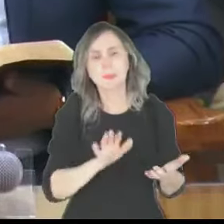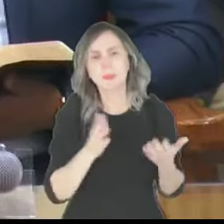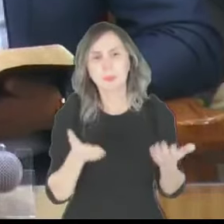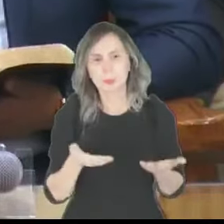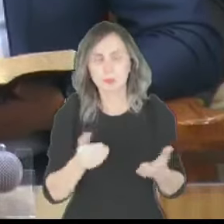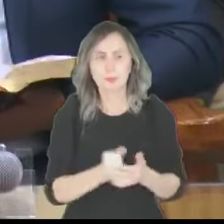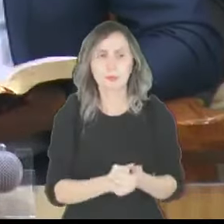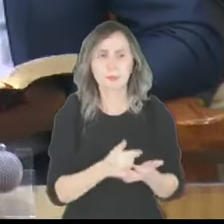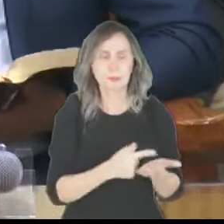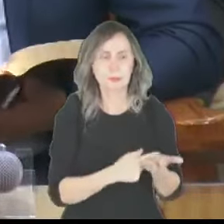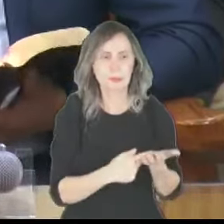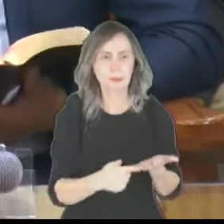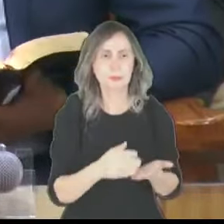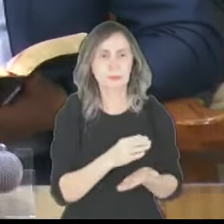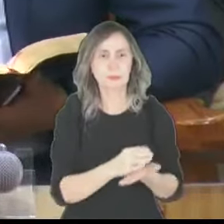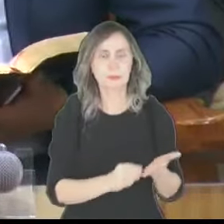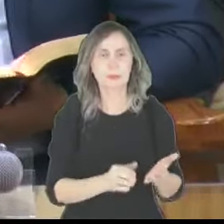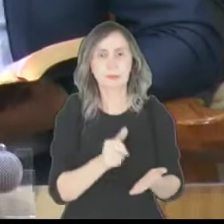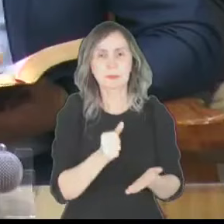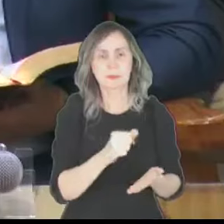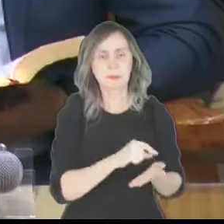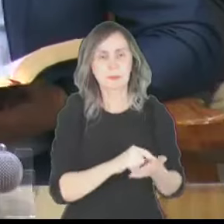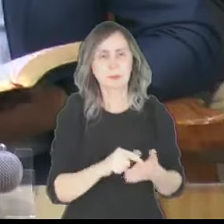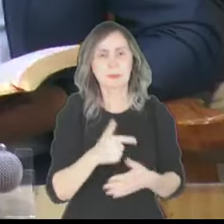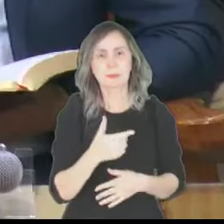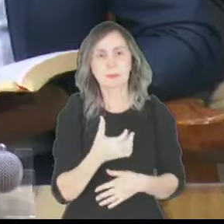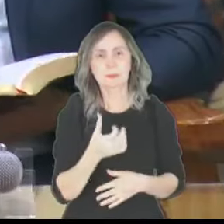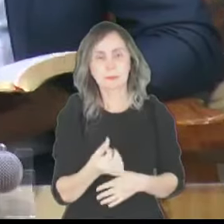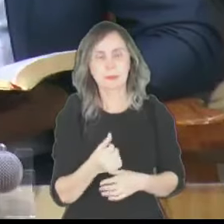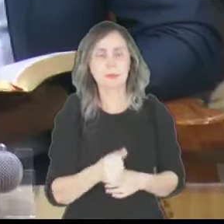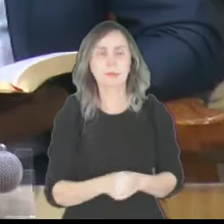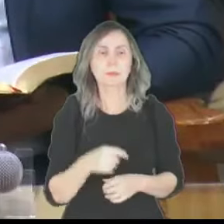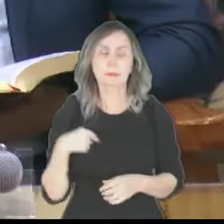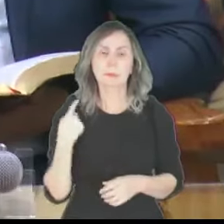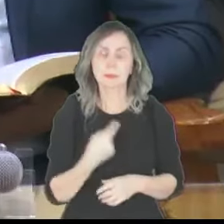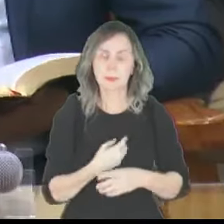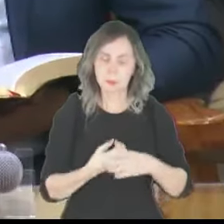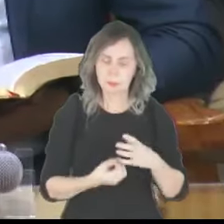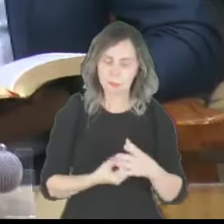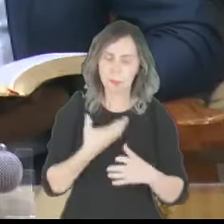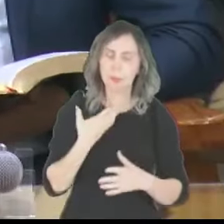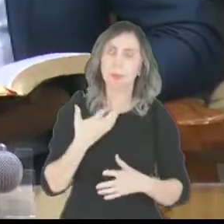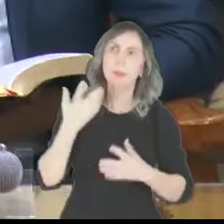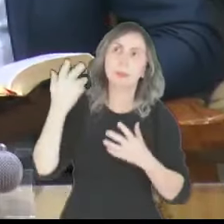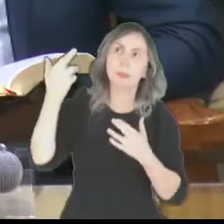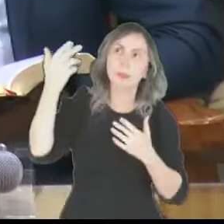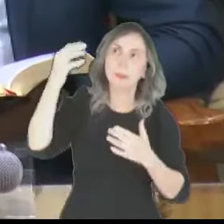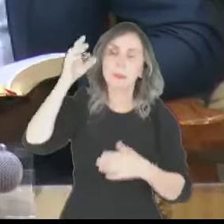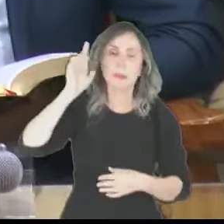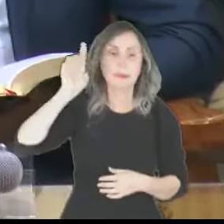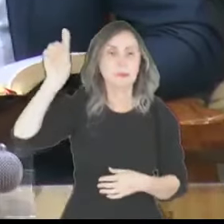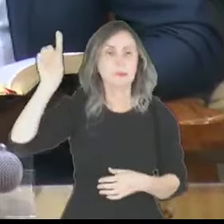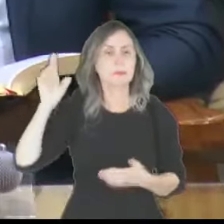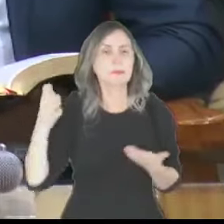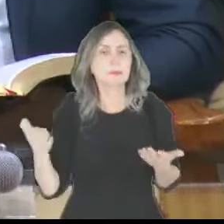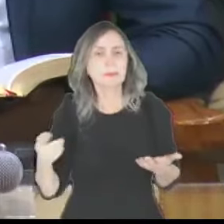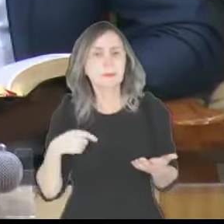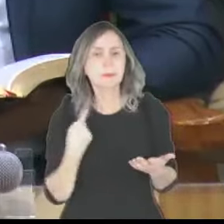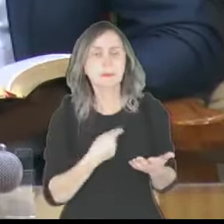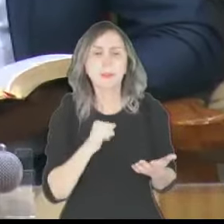Gênesis 1, 26 Nós fomos criados Segundo a imagem E semelhança De Deus Qual é a nossa